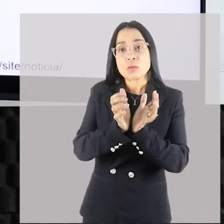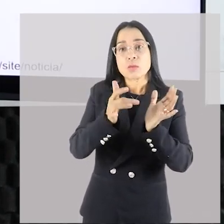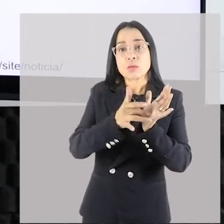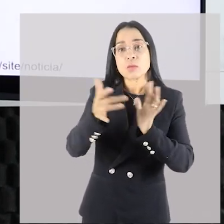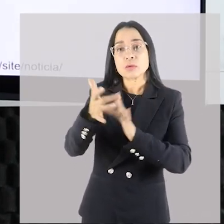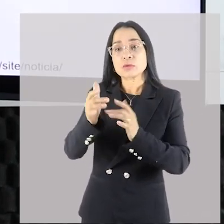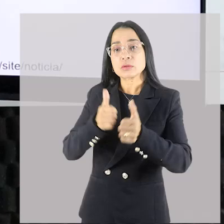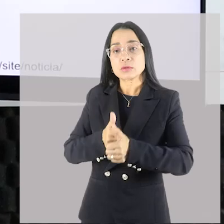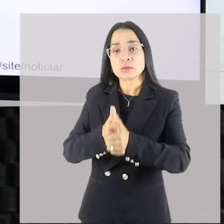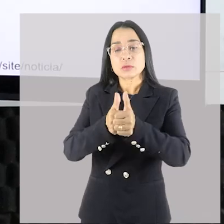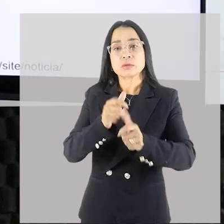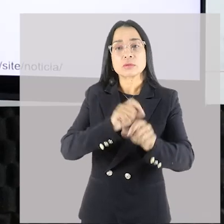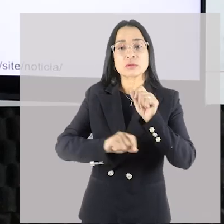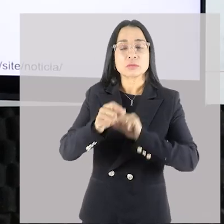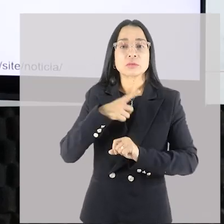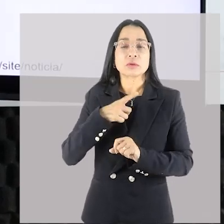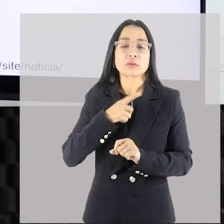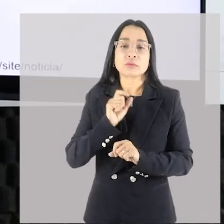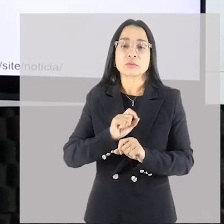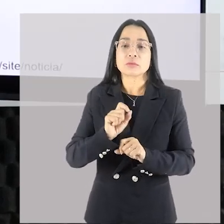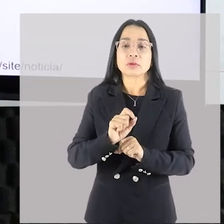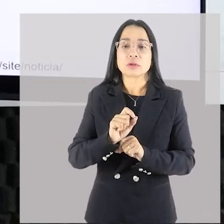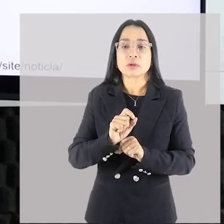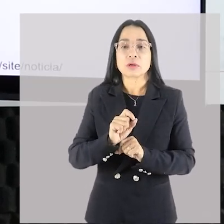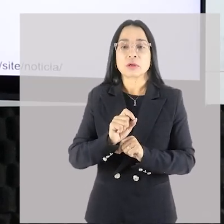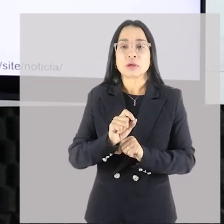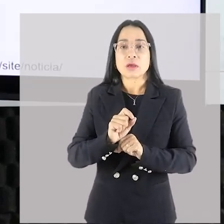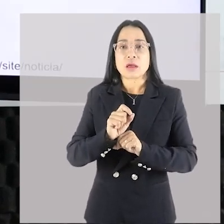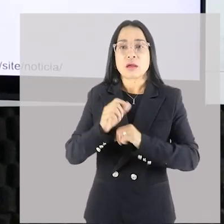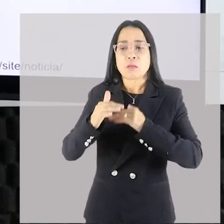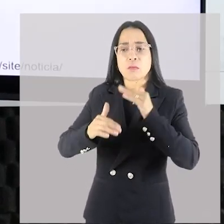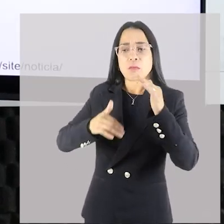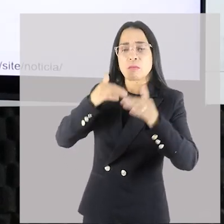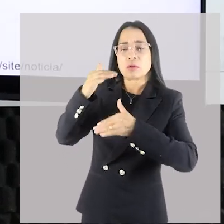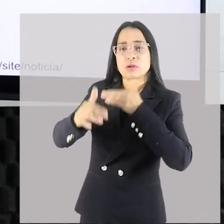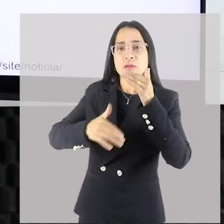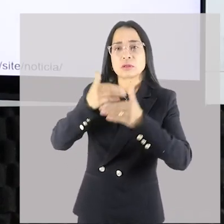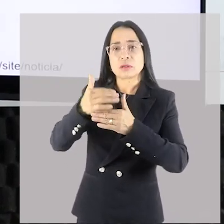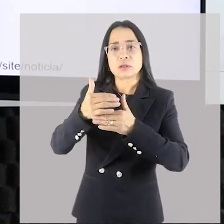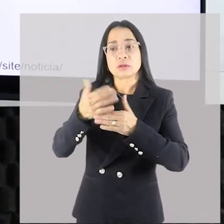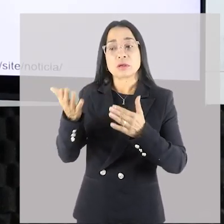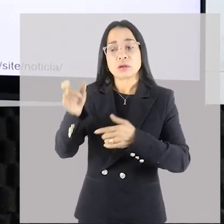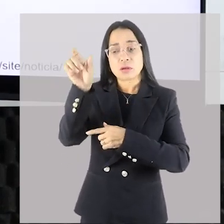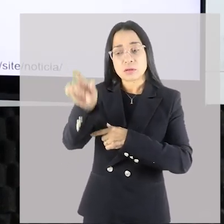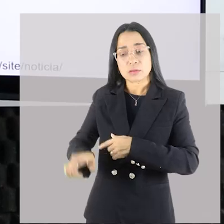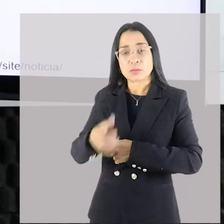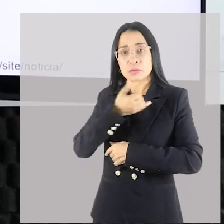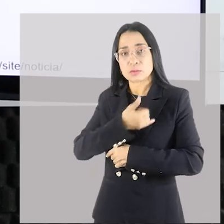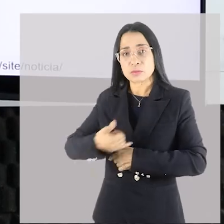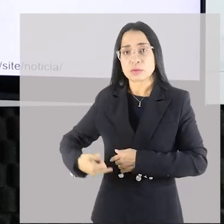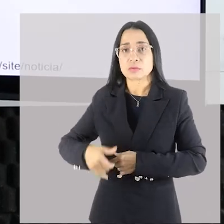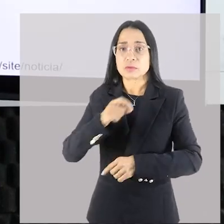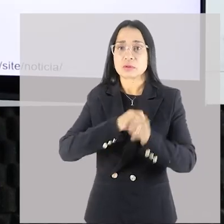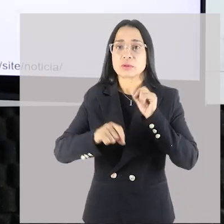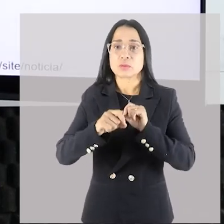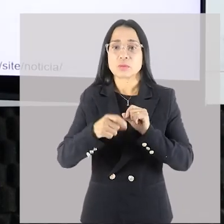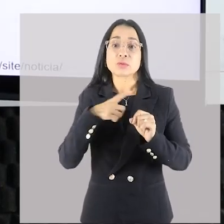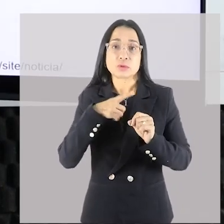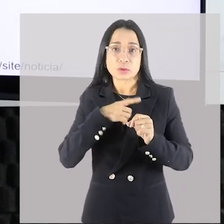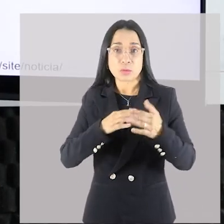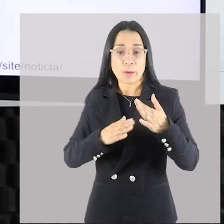forte crescente, tá? E esses imperadores, eles viram isso como uma forma de manipular, de ter um